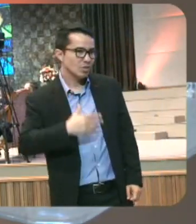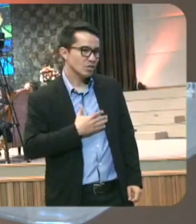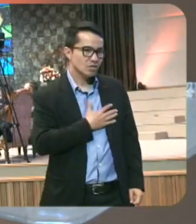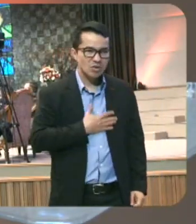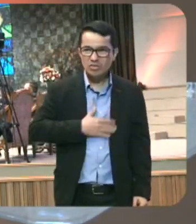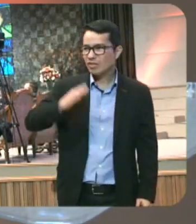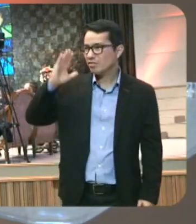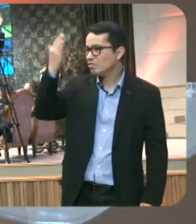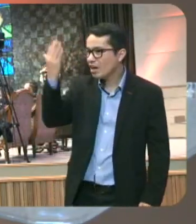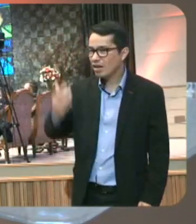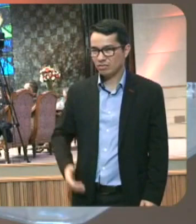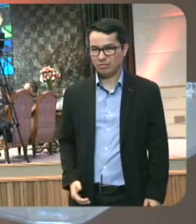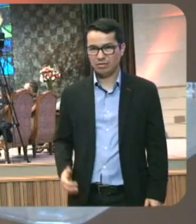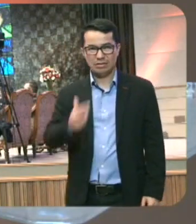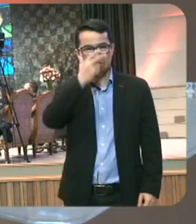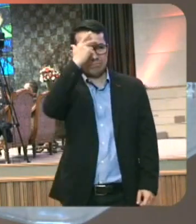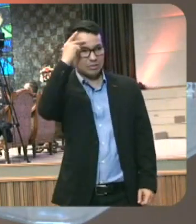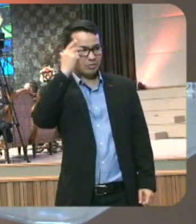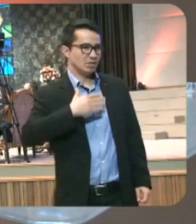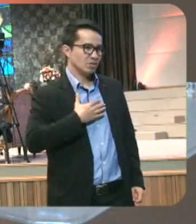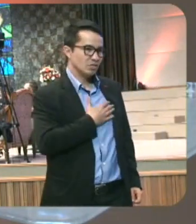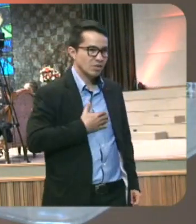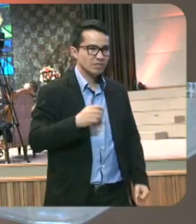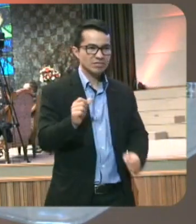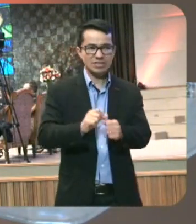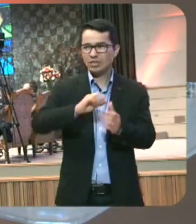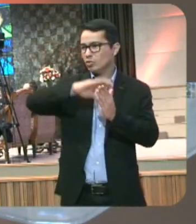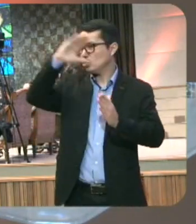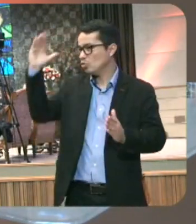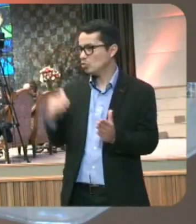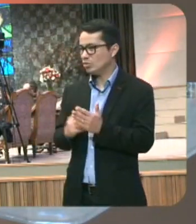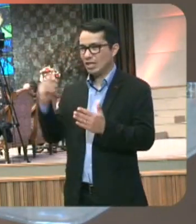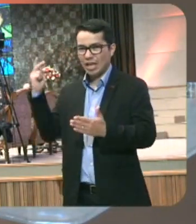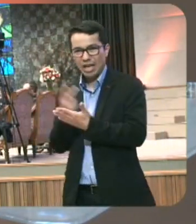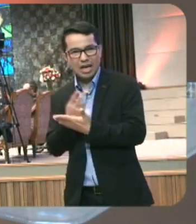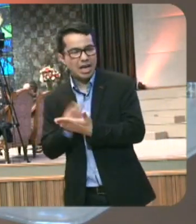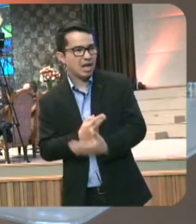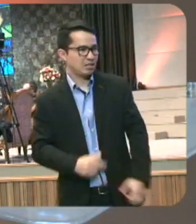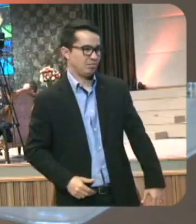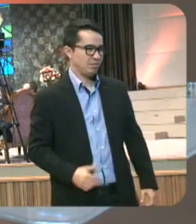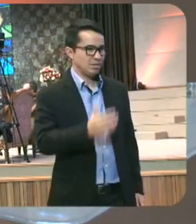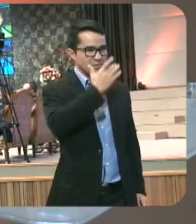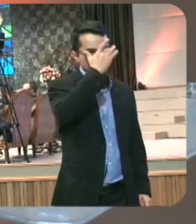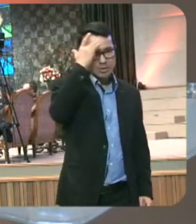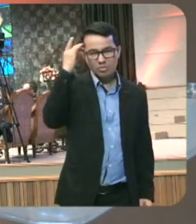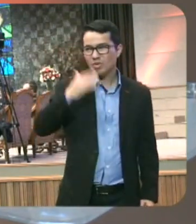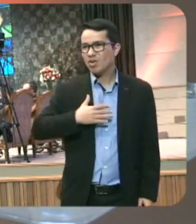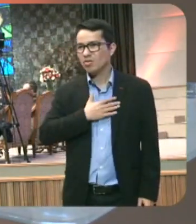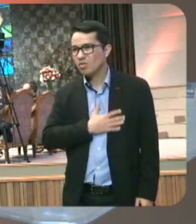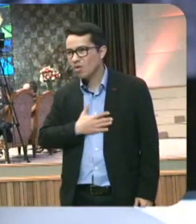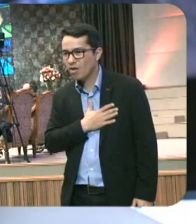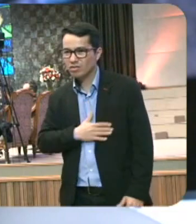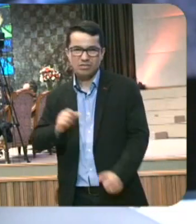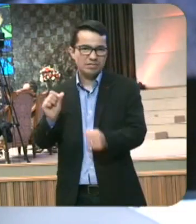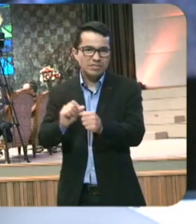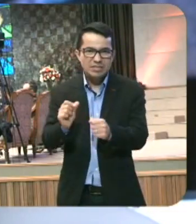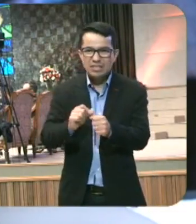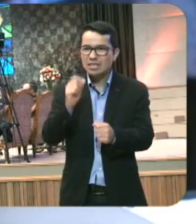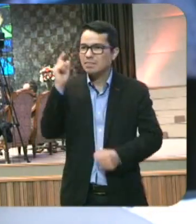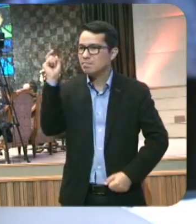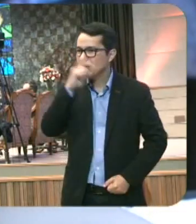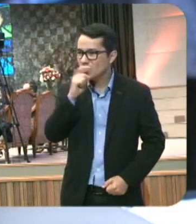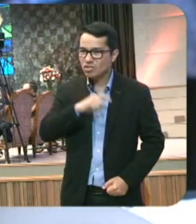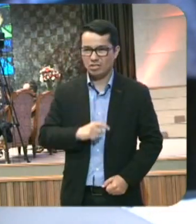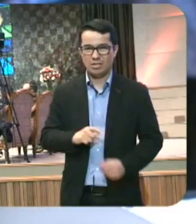seus compromissos. Pois, na verdade, eles estão honrando o Senhor